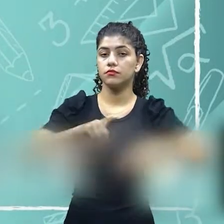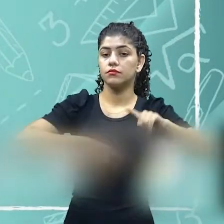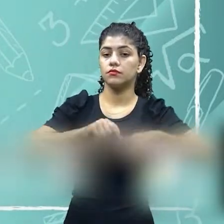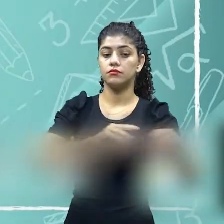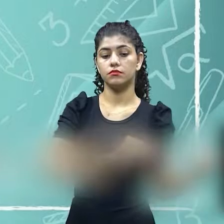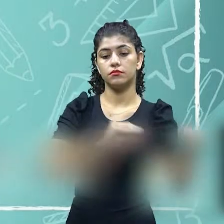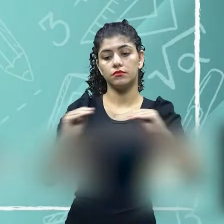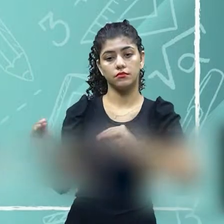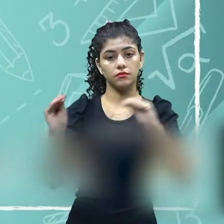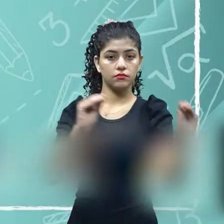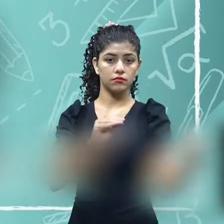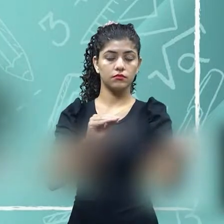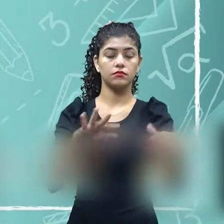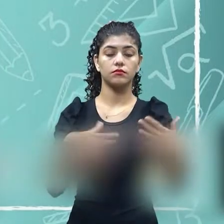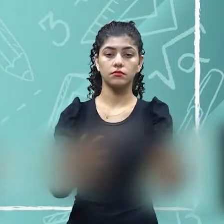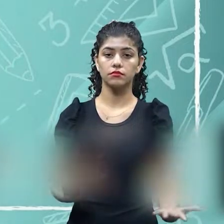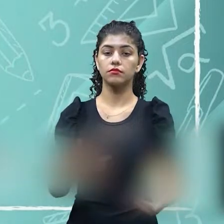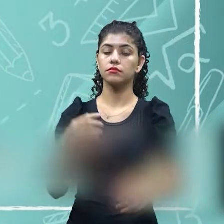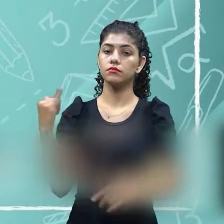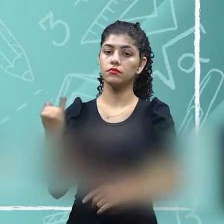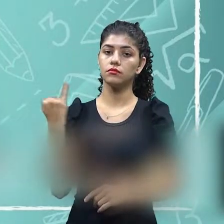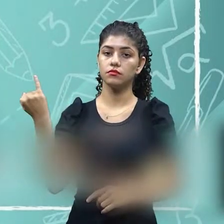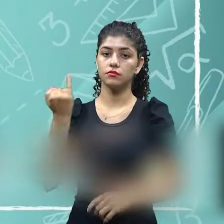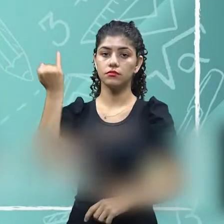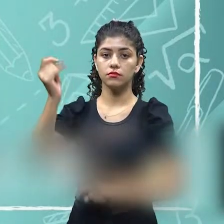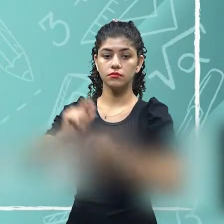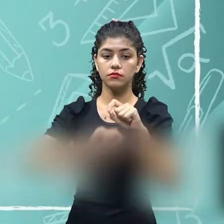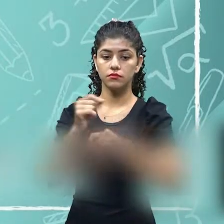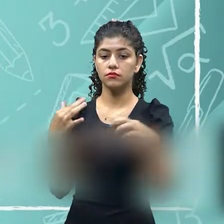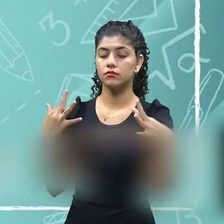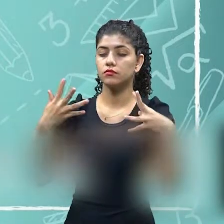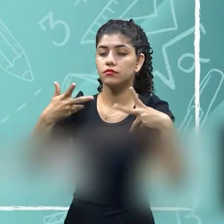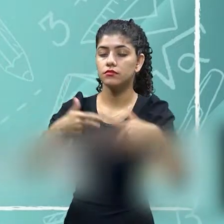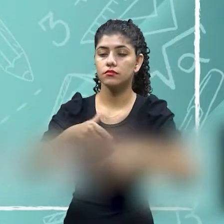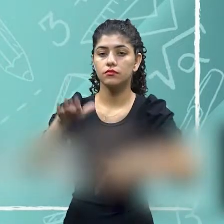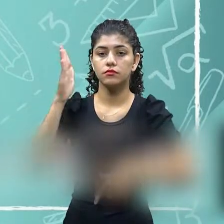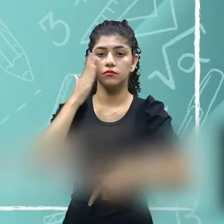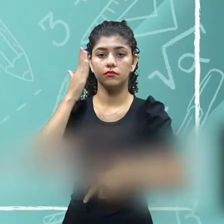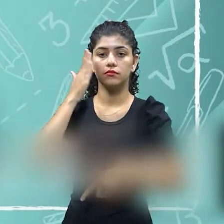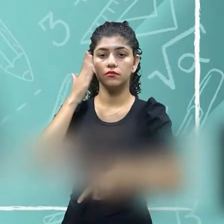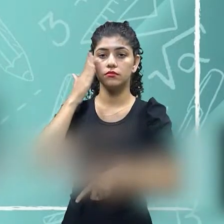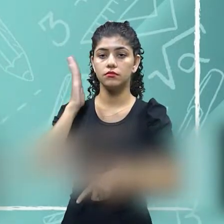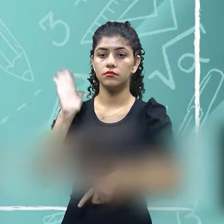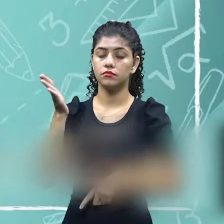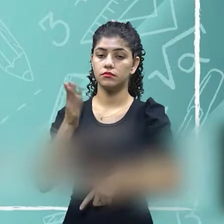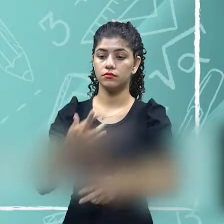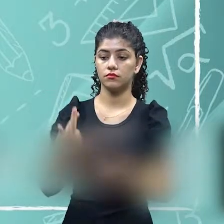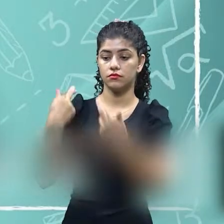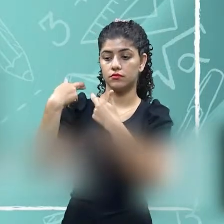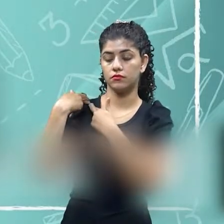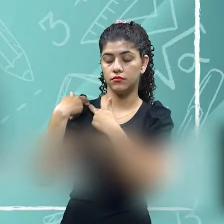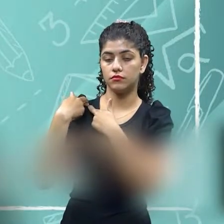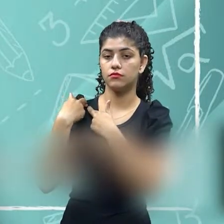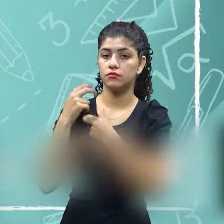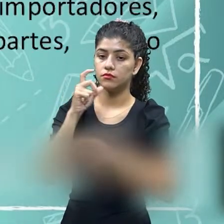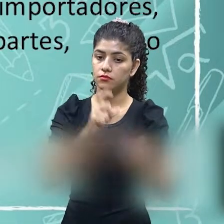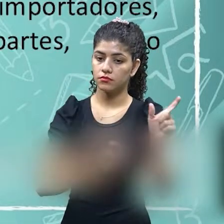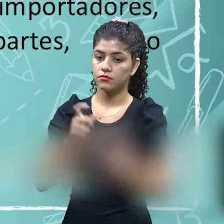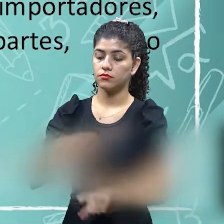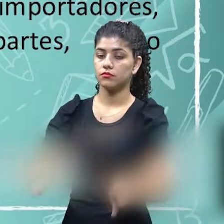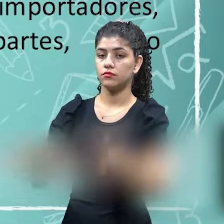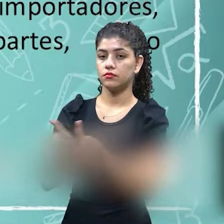sendo deslocado. Então é justamente importante para que todos estejam cientes aonde estão as suas responsabilidades e